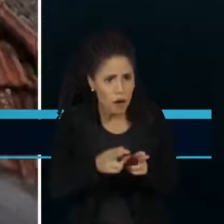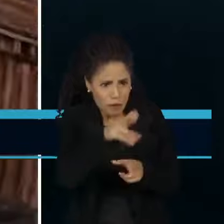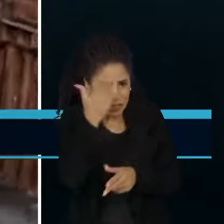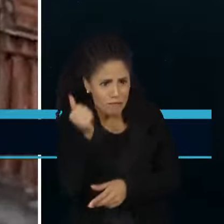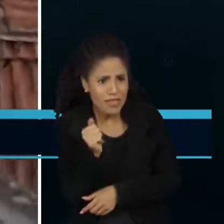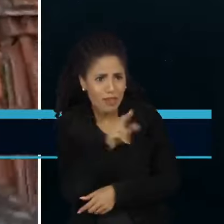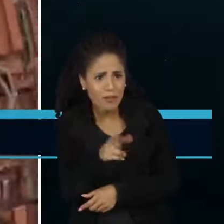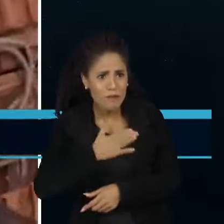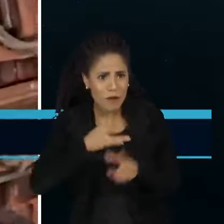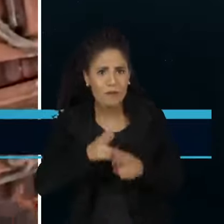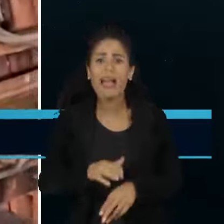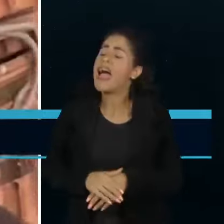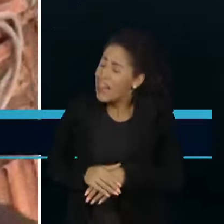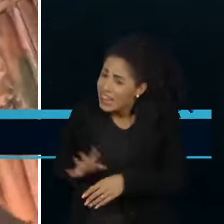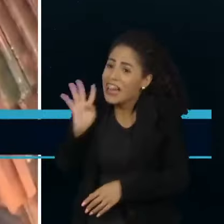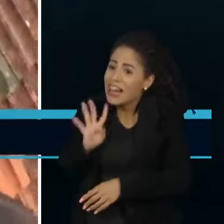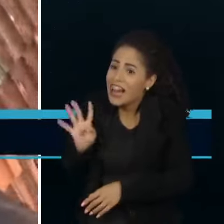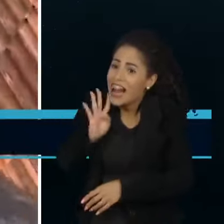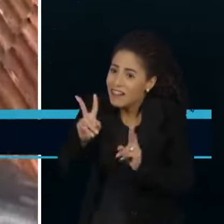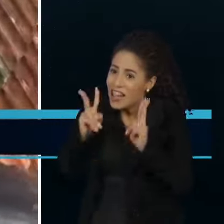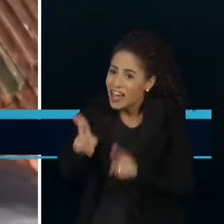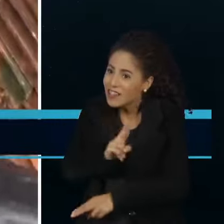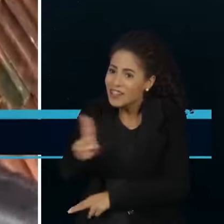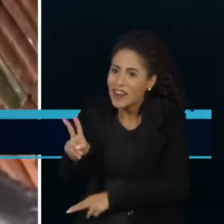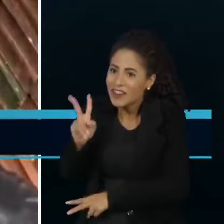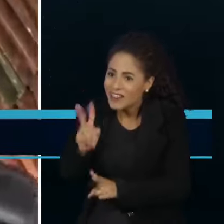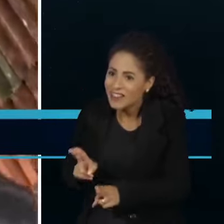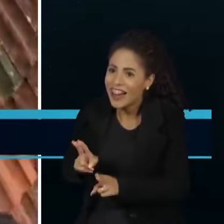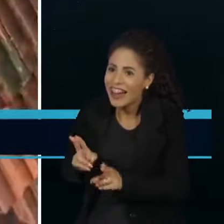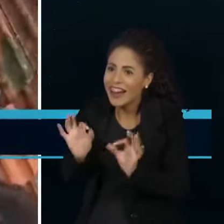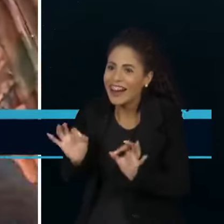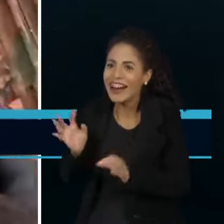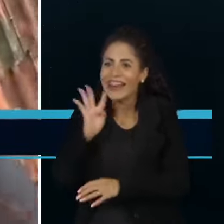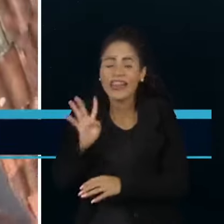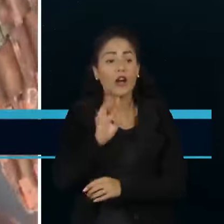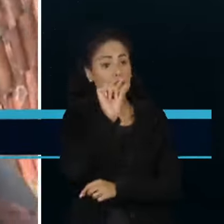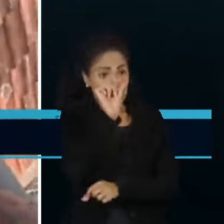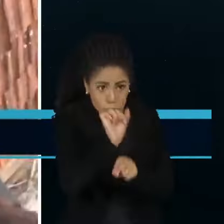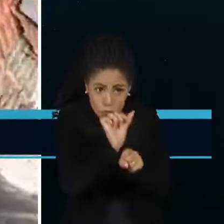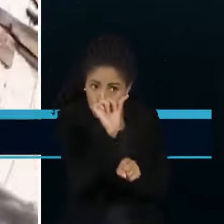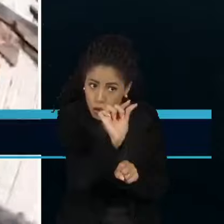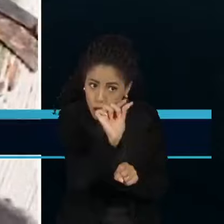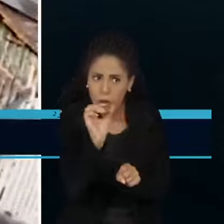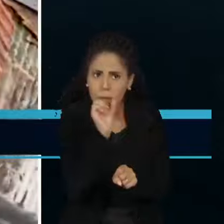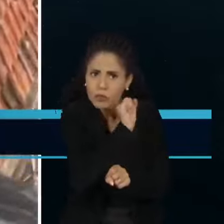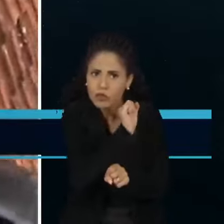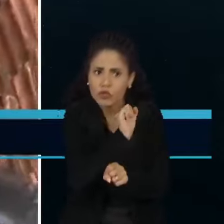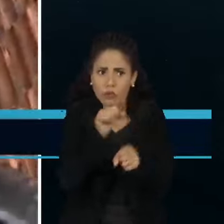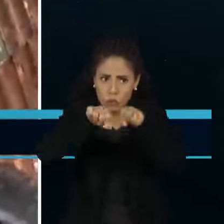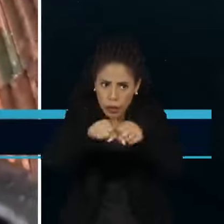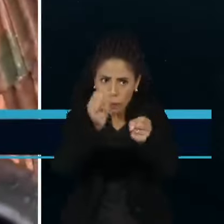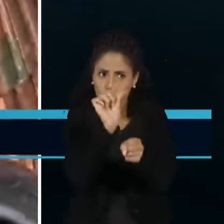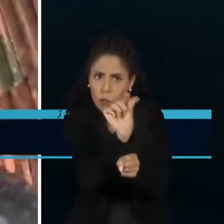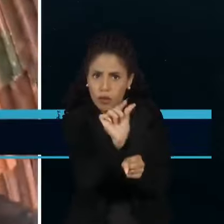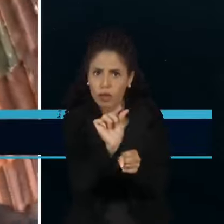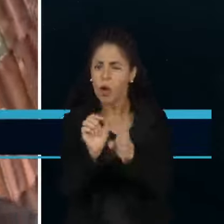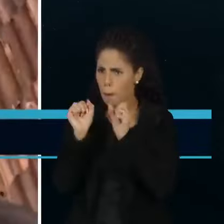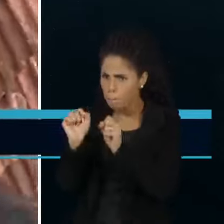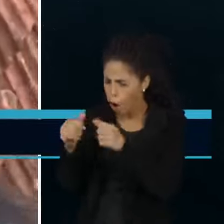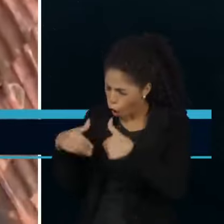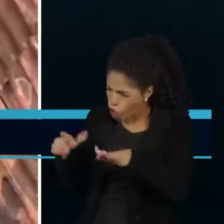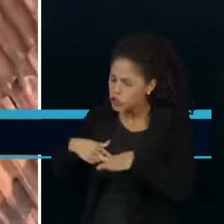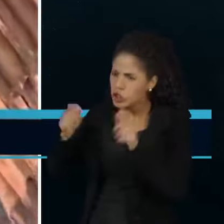pai? Que legal, né? Nós viemos e vamos te salvar, que tá bom? Legal, só espera só um pouquinho que eu vou ter que fazer uma coisinha. Nossa! Não, eu passo aqui. Tu